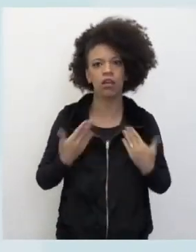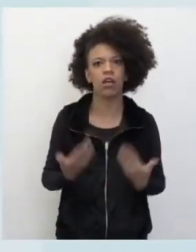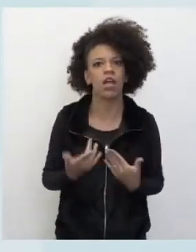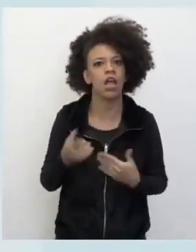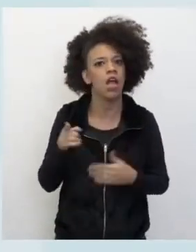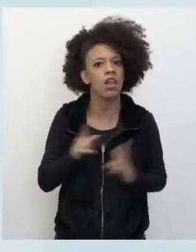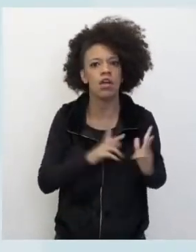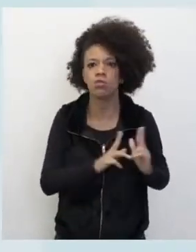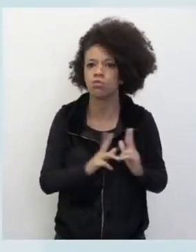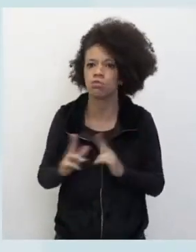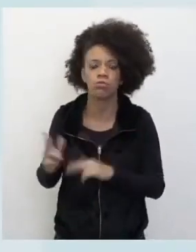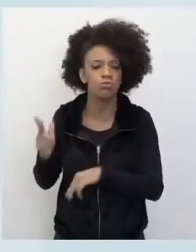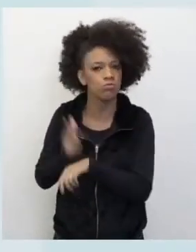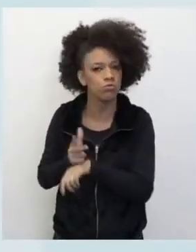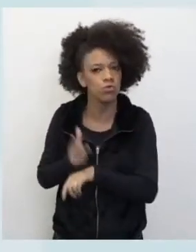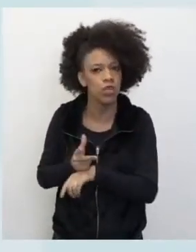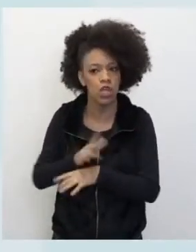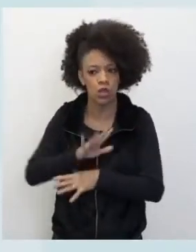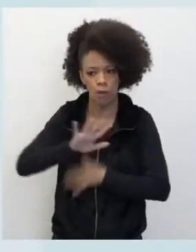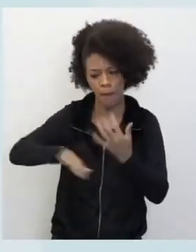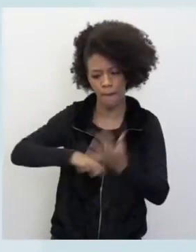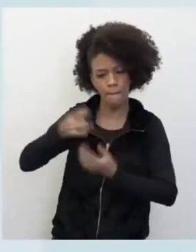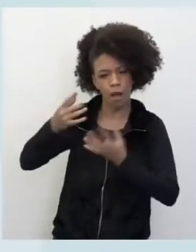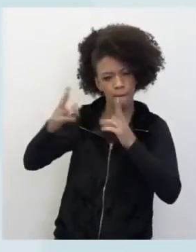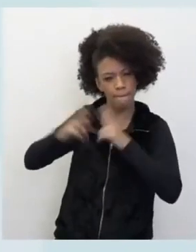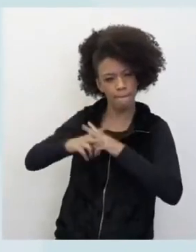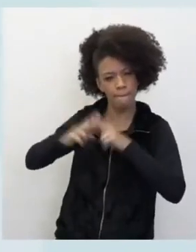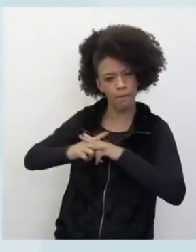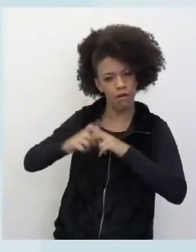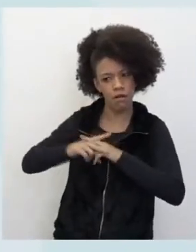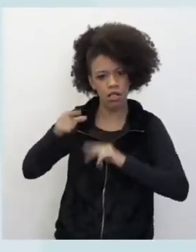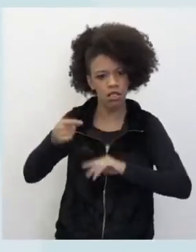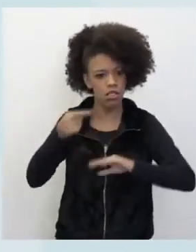não editou o vídeo e o nosso barraco estava lá?